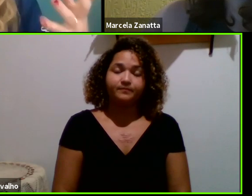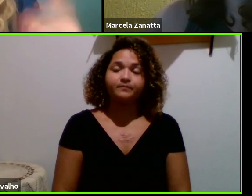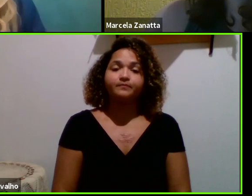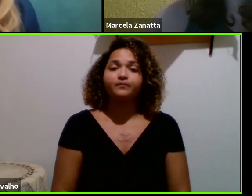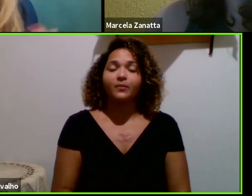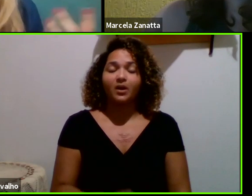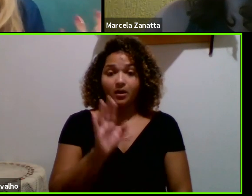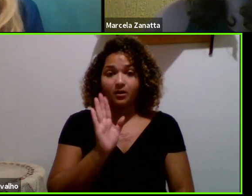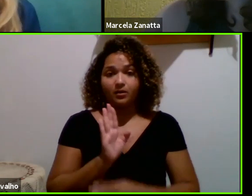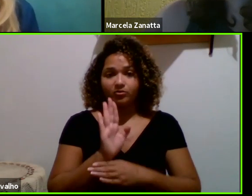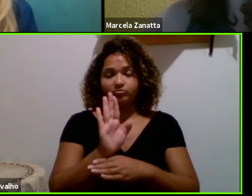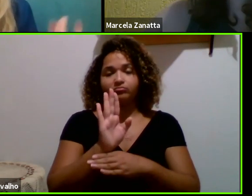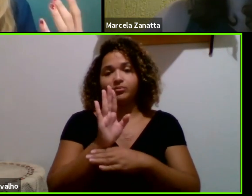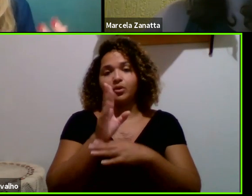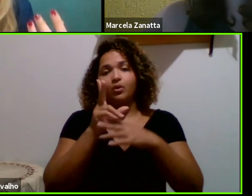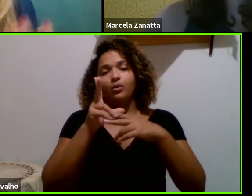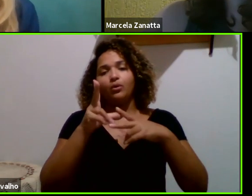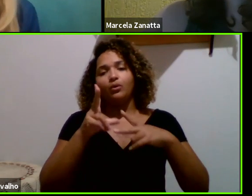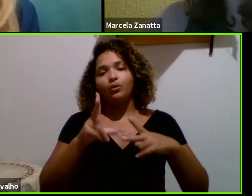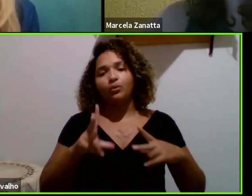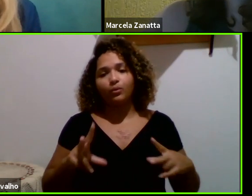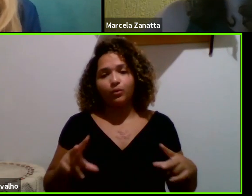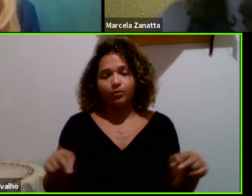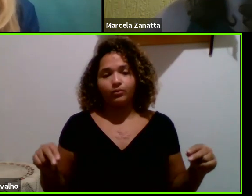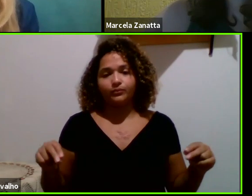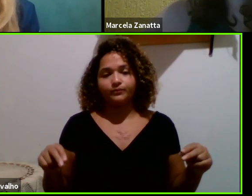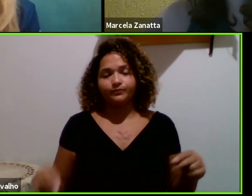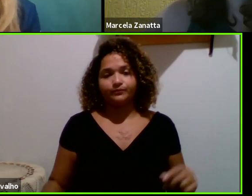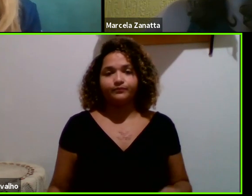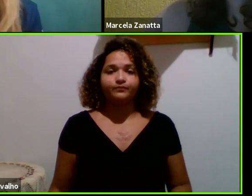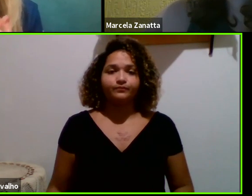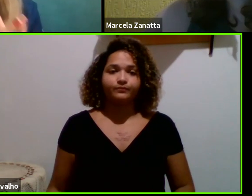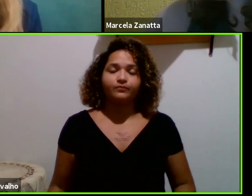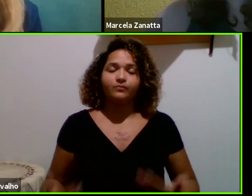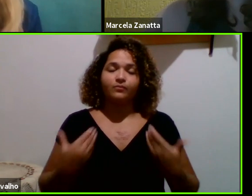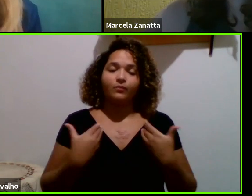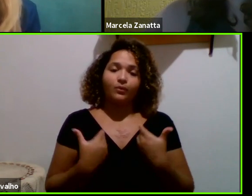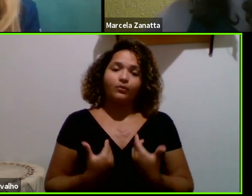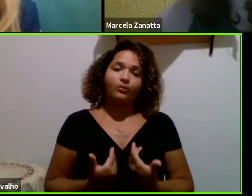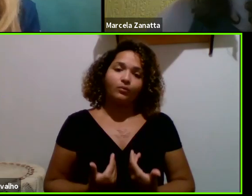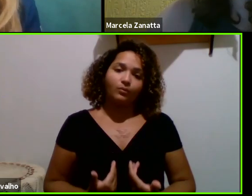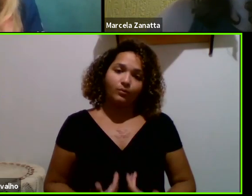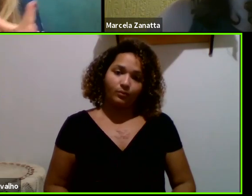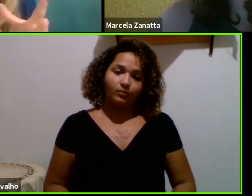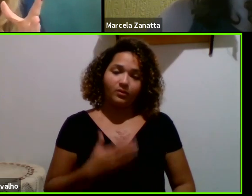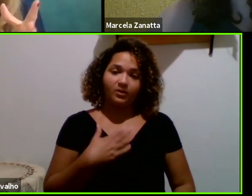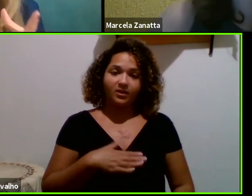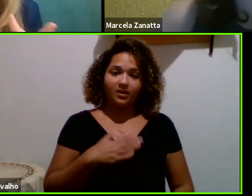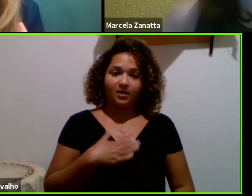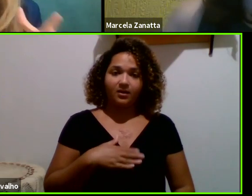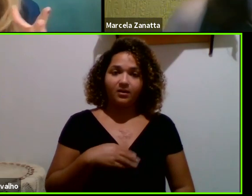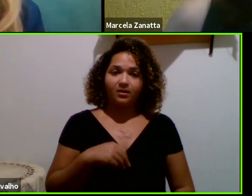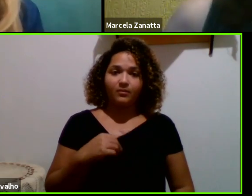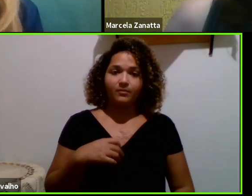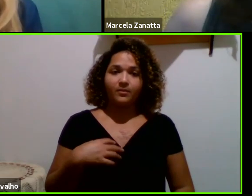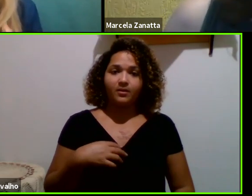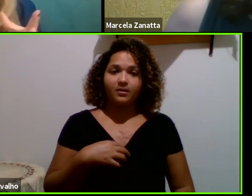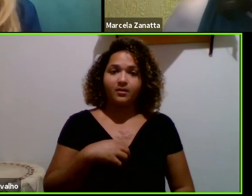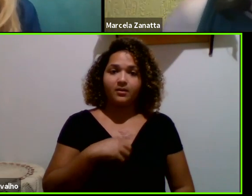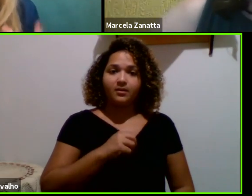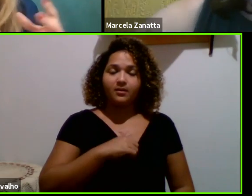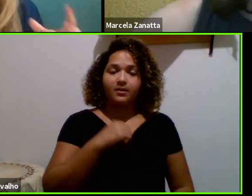relaxamento, às vezes é uma gestante mais tensa, mas durante o parto, a intenção do rebozo é